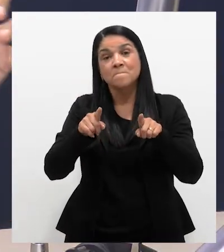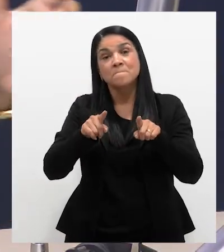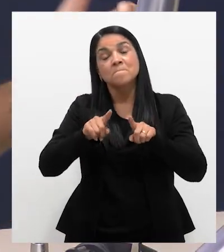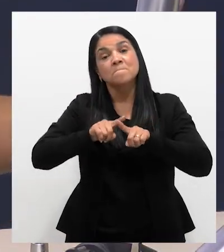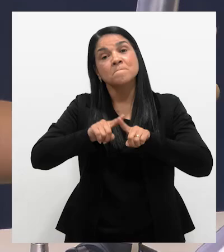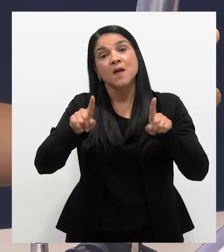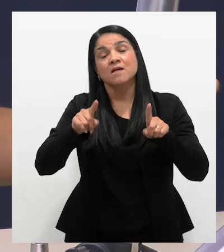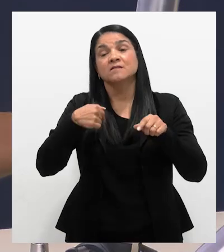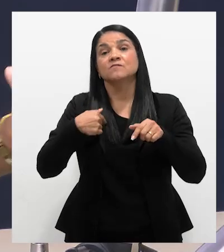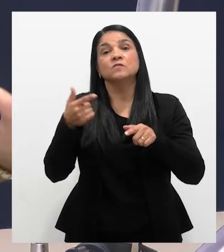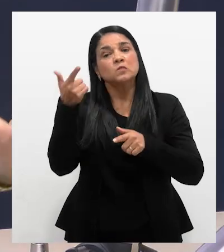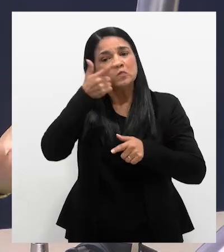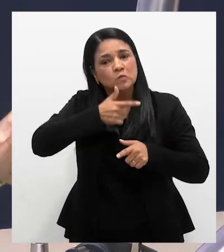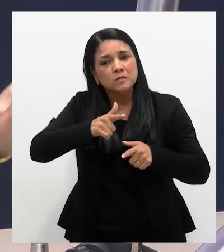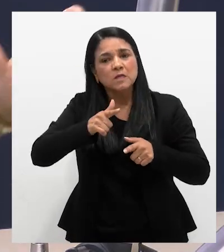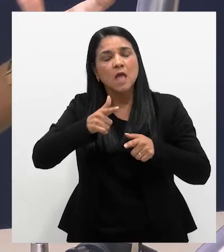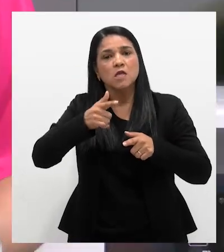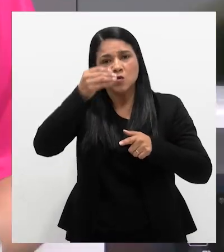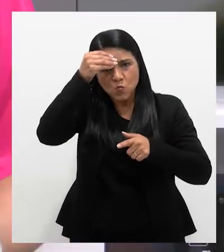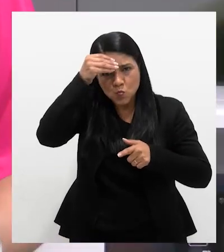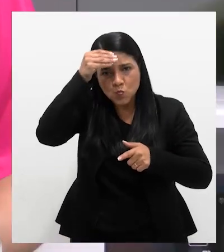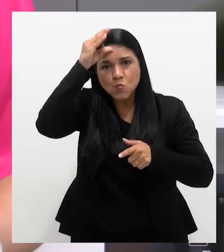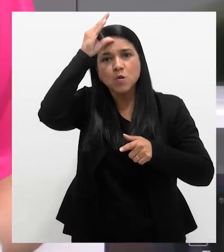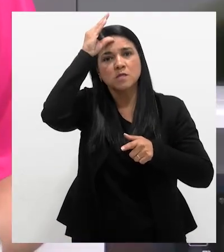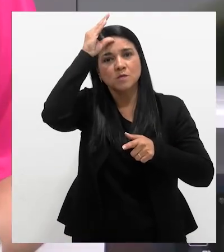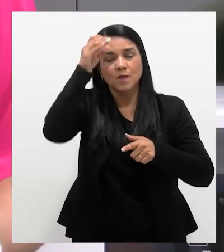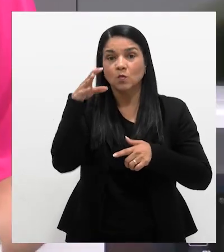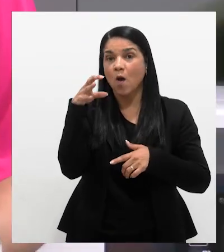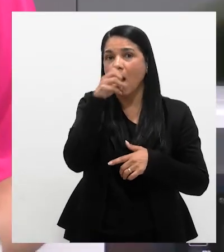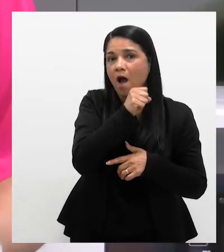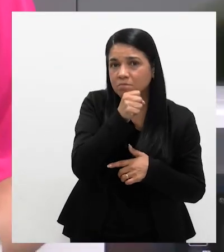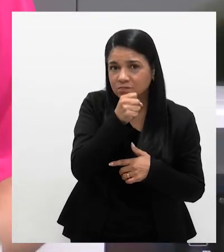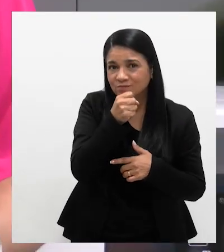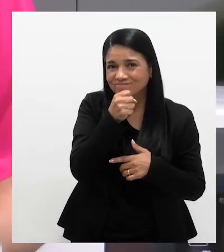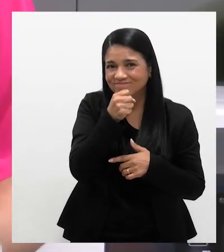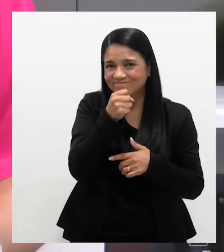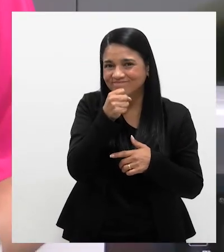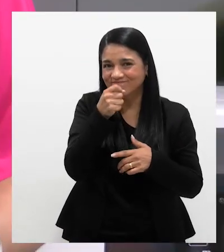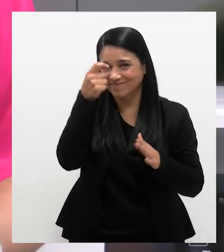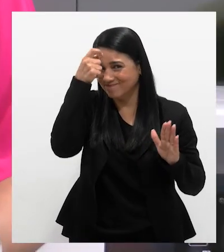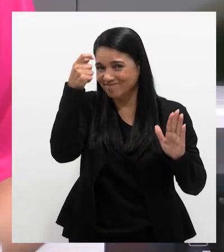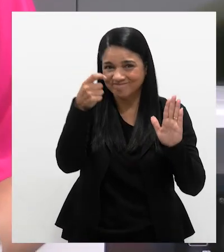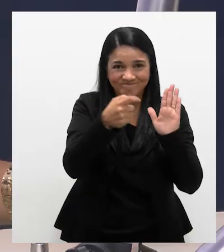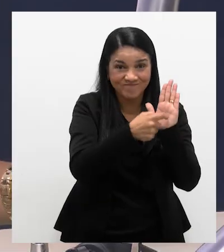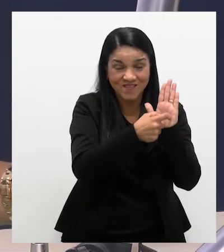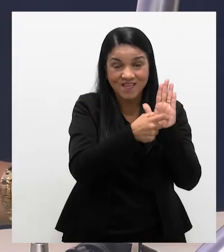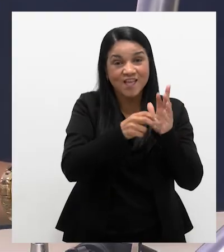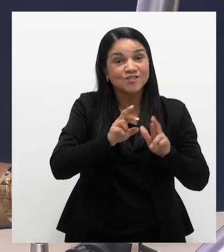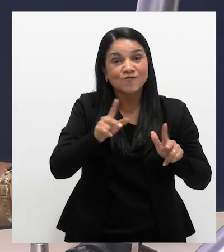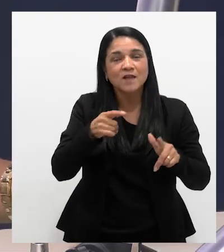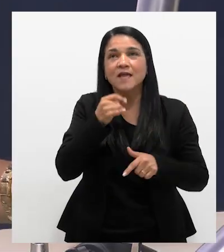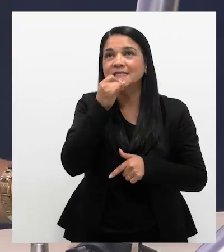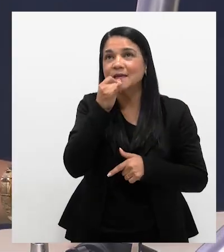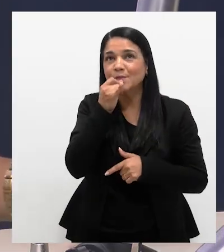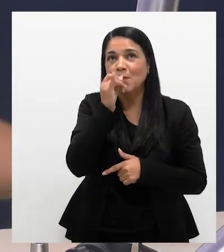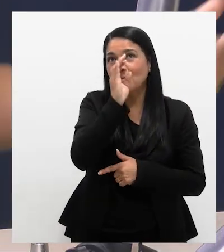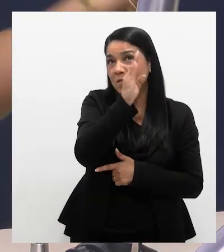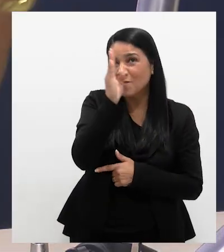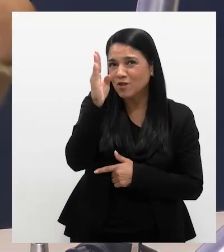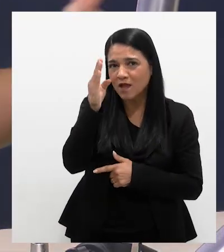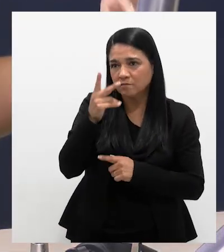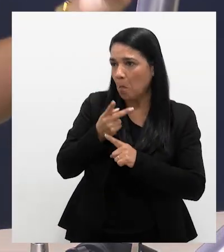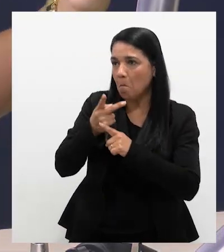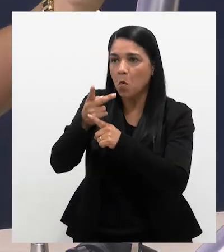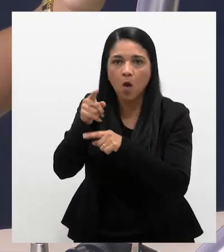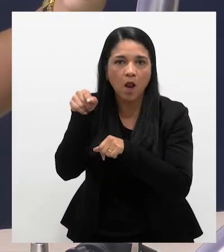mais braços. Então você consegue Entendo. acessar mais conhecimento de maneira mais rápida, porque não é você que está indo na biblioteca buscar. Você está